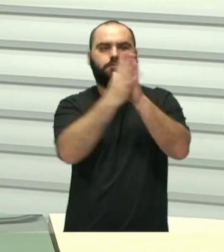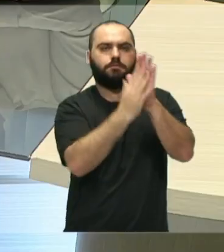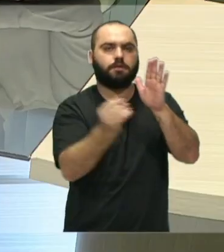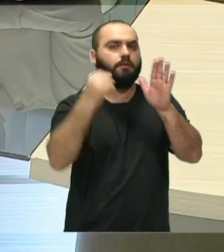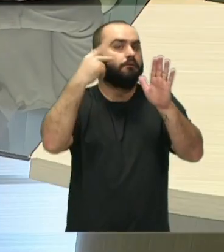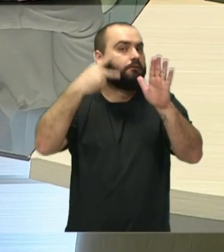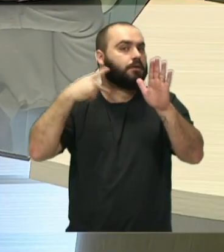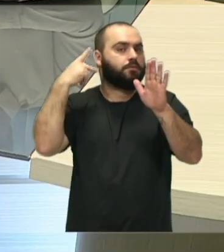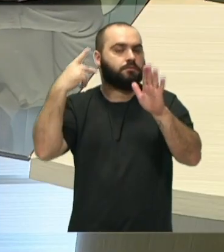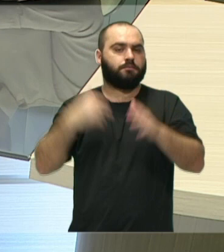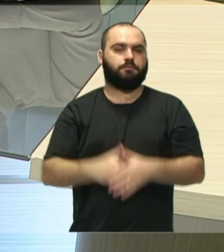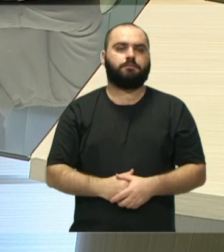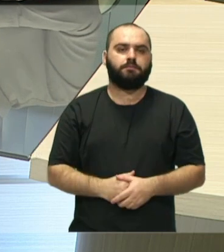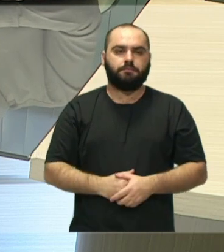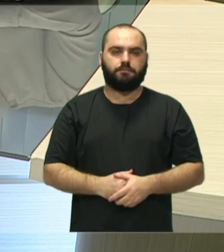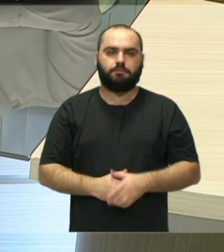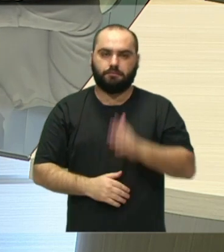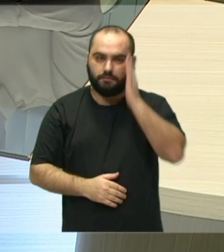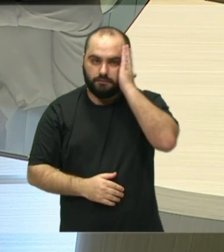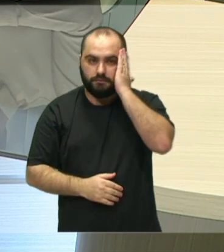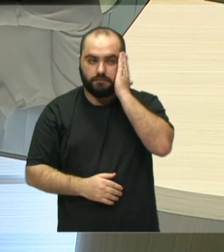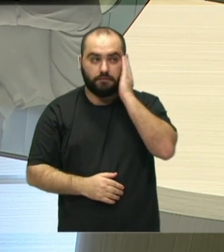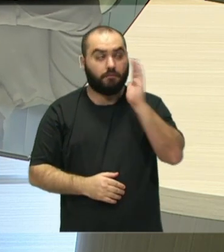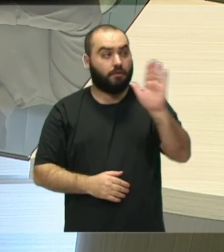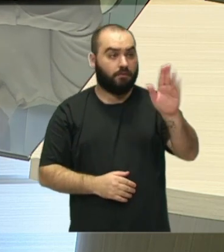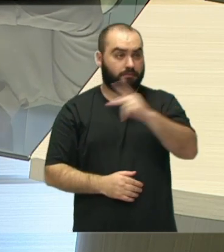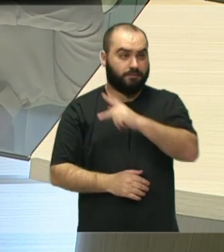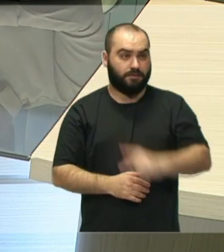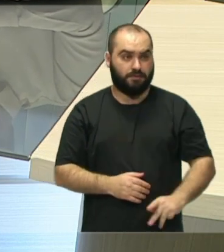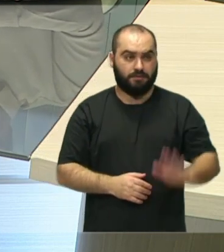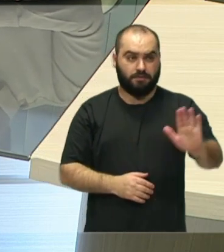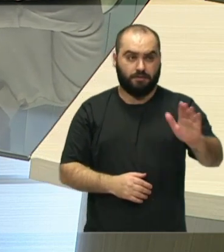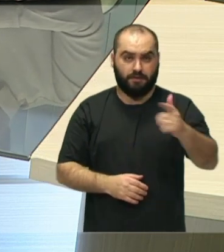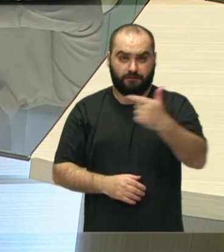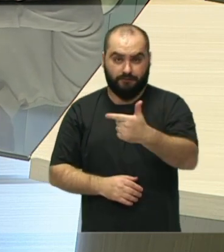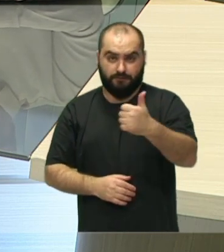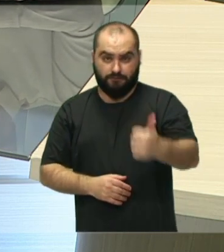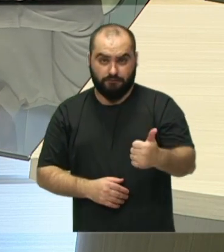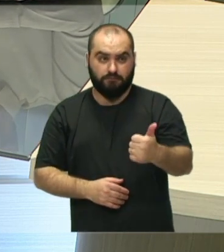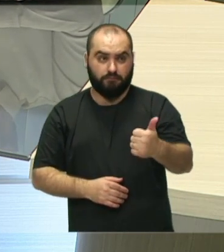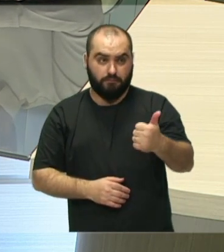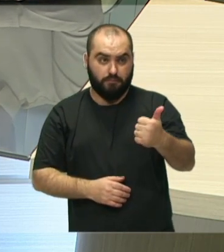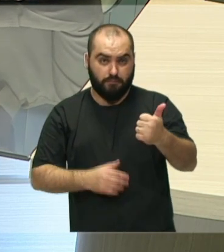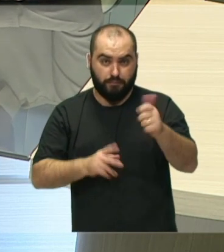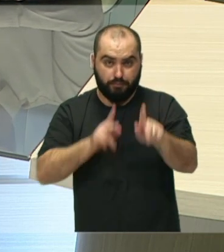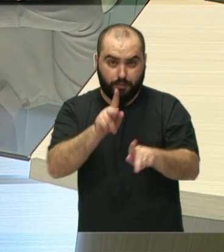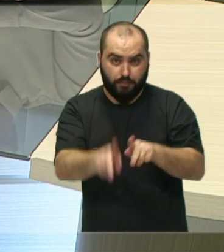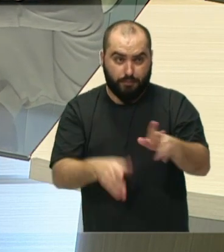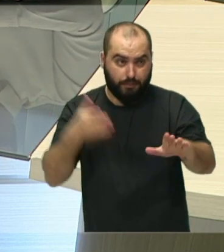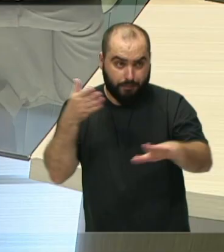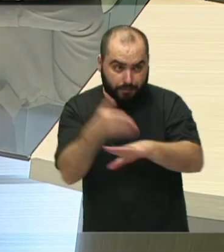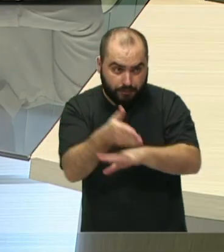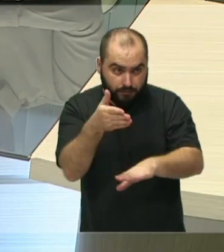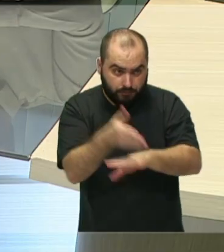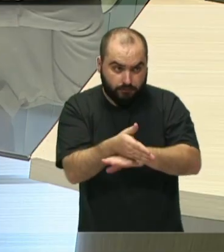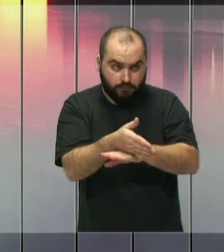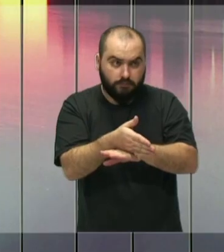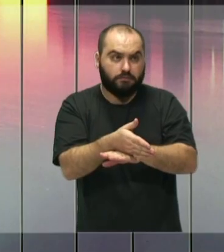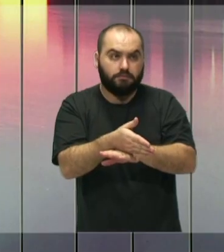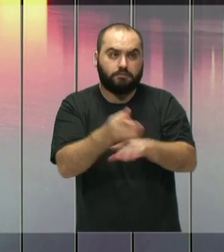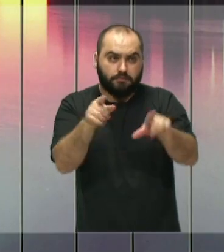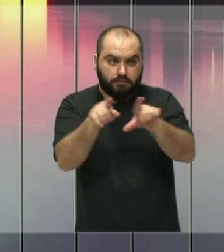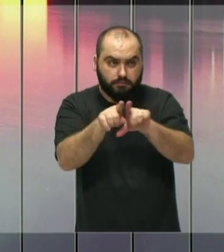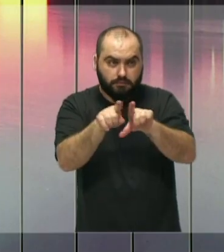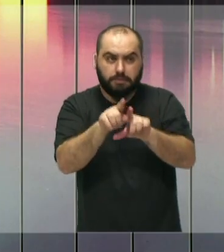vereadores presente 2021 foi um ano também de ampliação da Participação Popular com acesso cidadão no portal da câmara